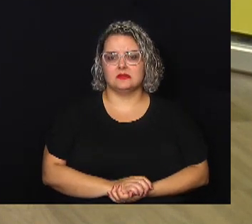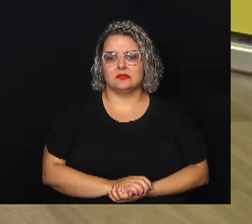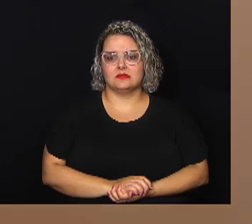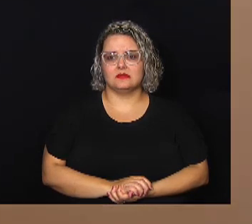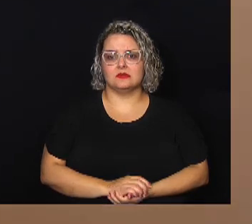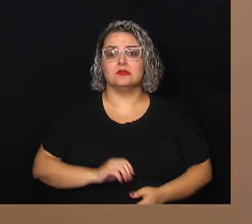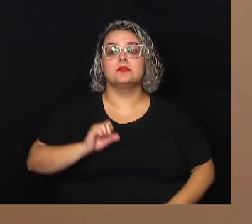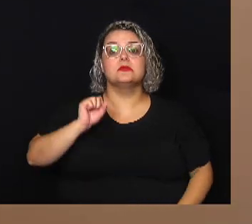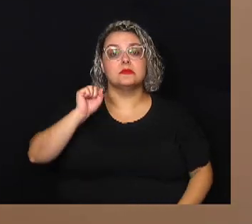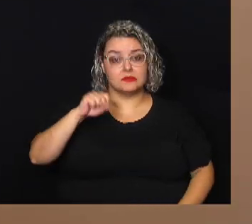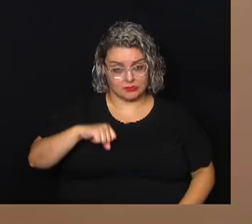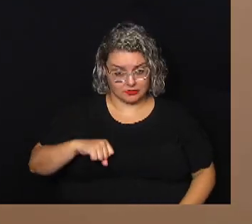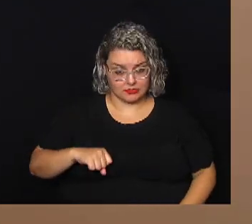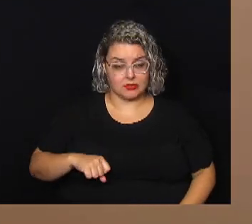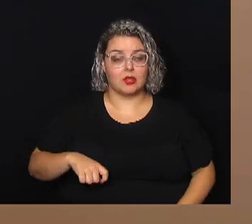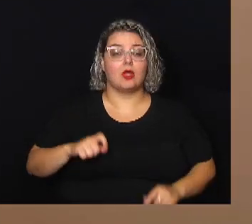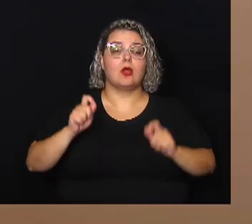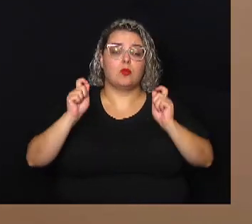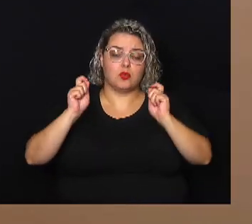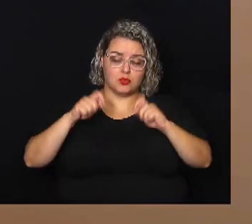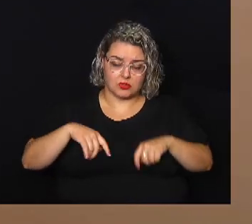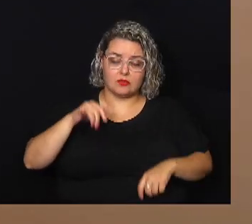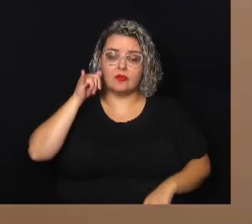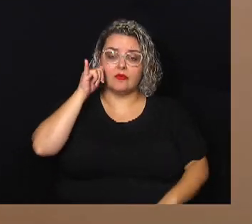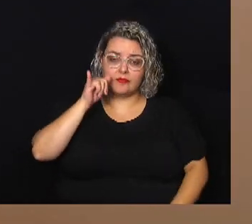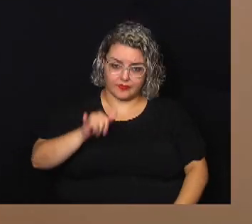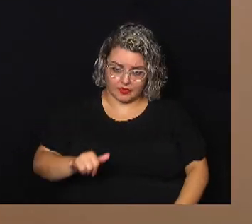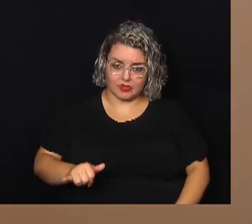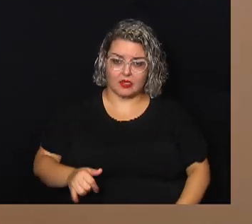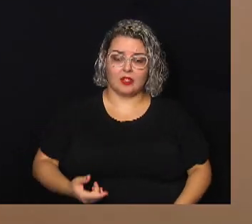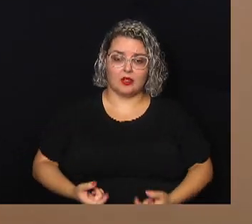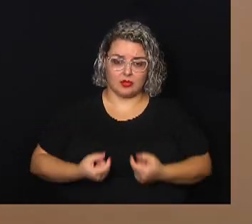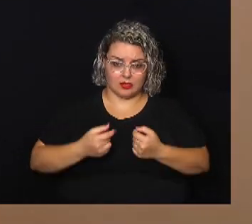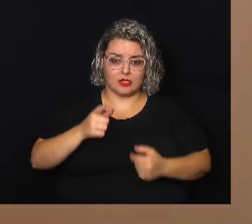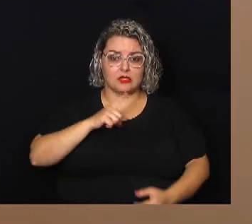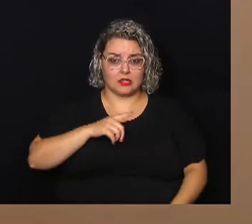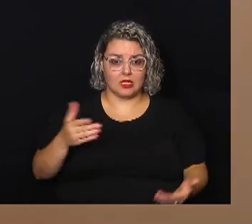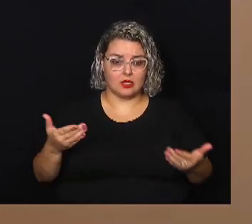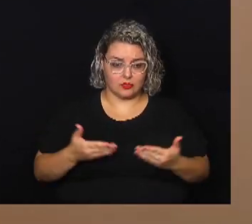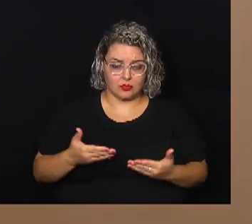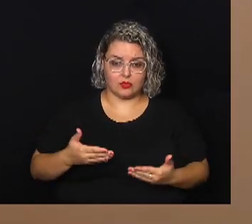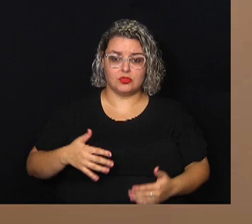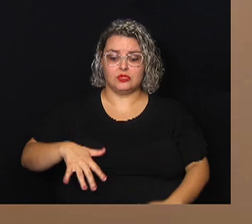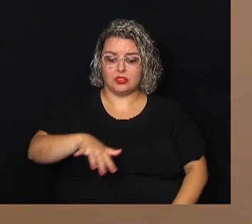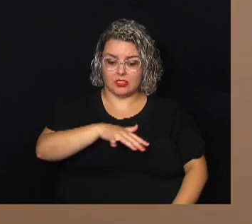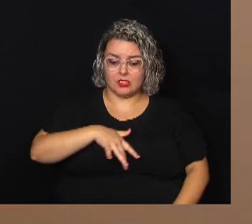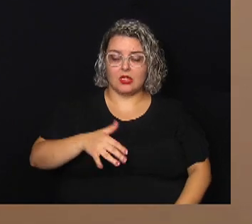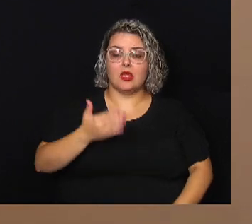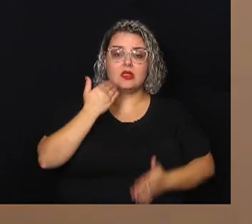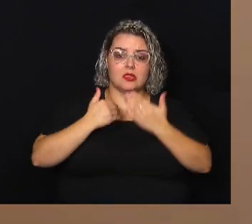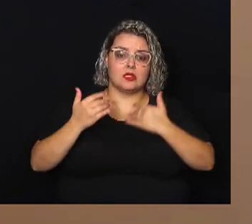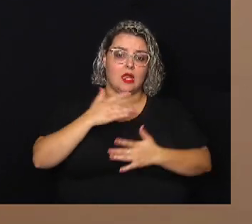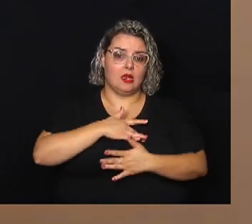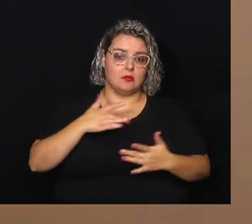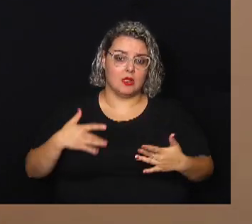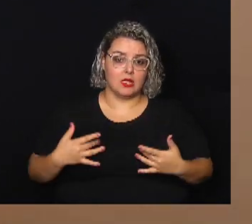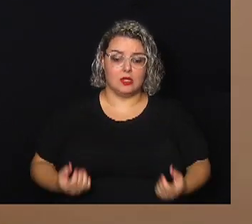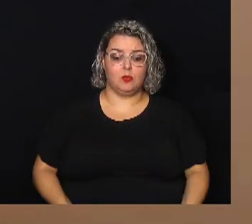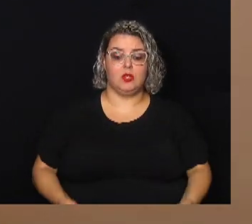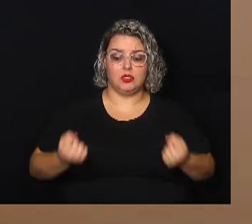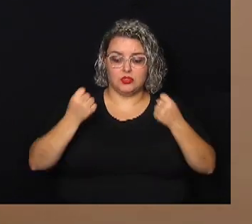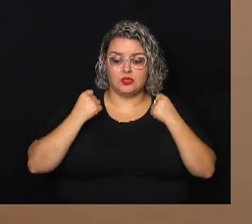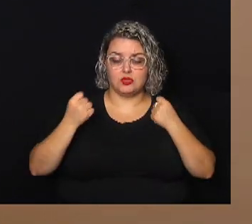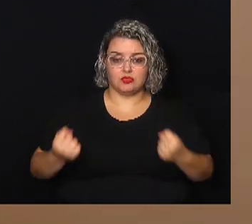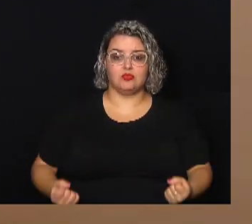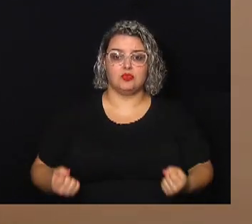Sim, é possível evitar o câncer. A gente tem hoje, na alimentação e na atividade física, aqueles